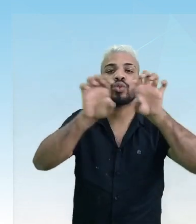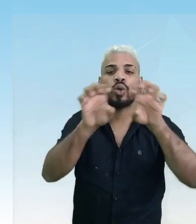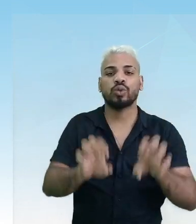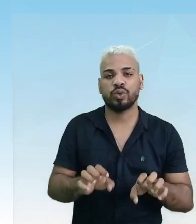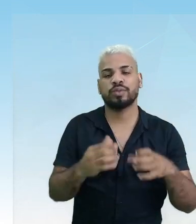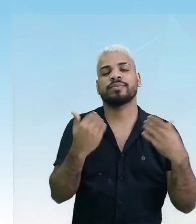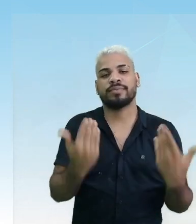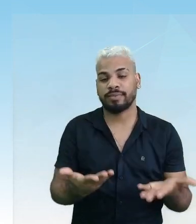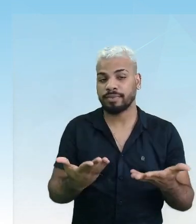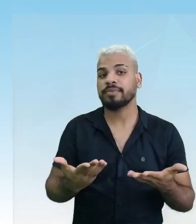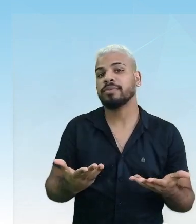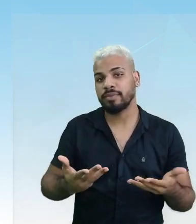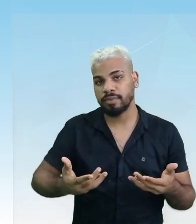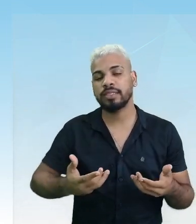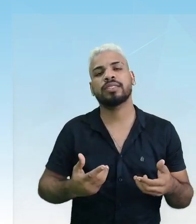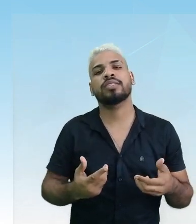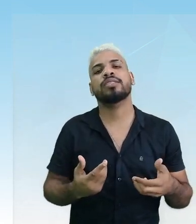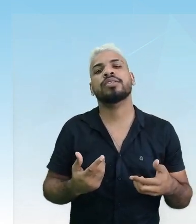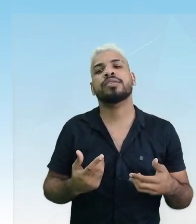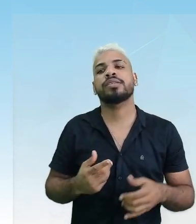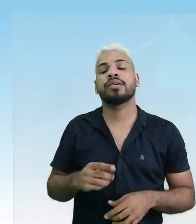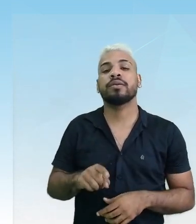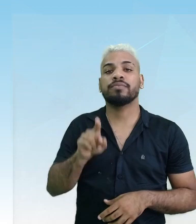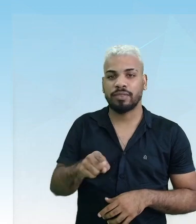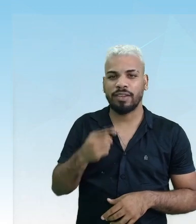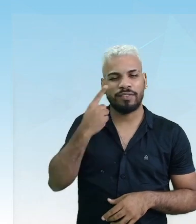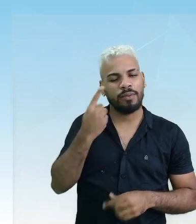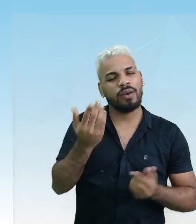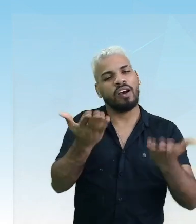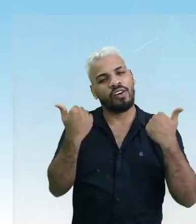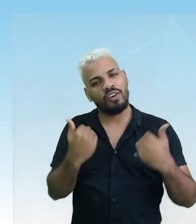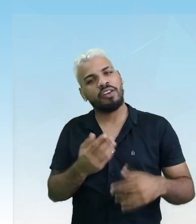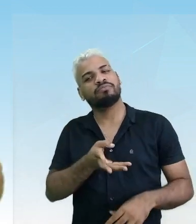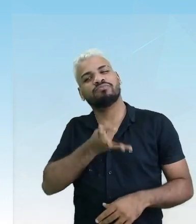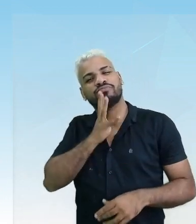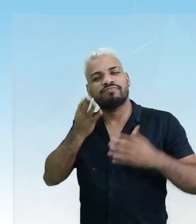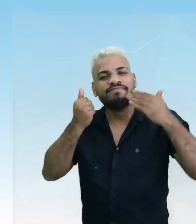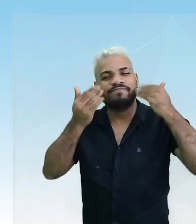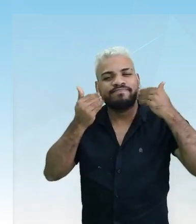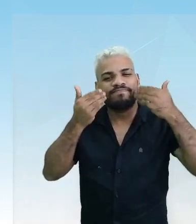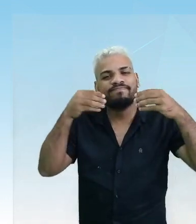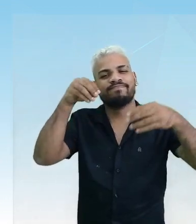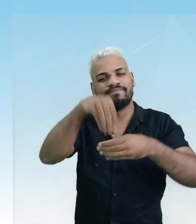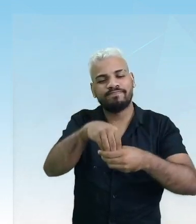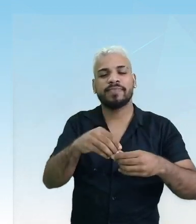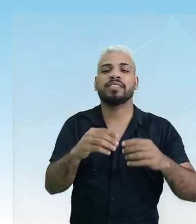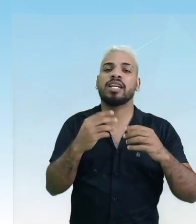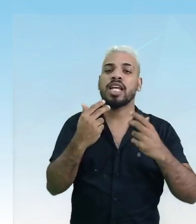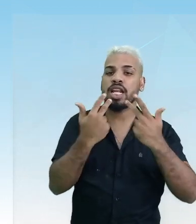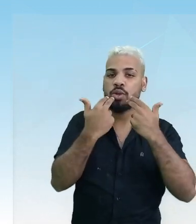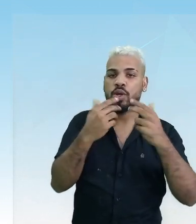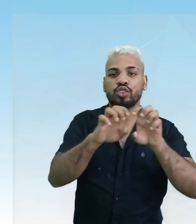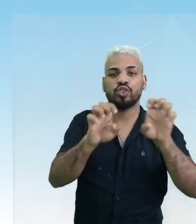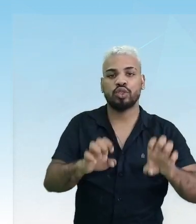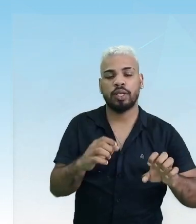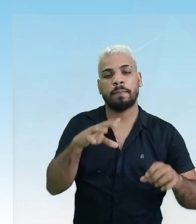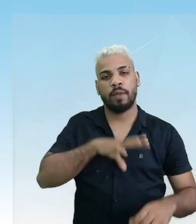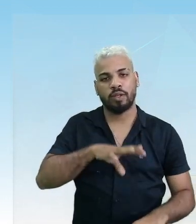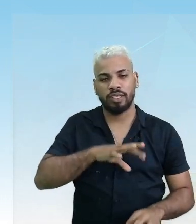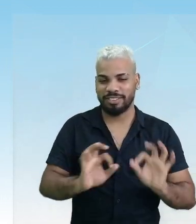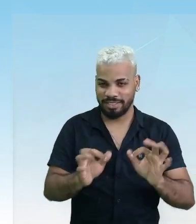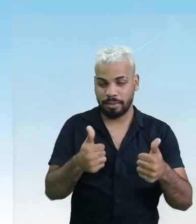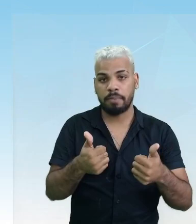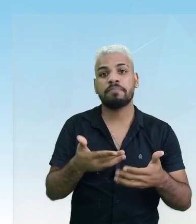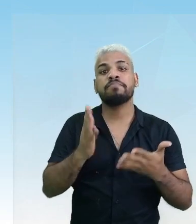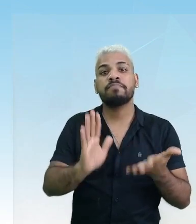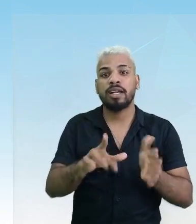estrutura. Preparem-se para esse passeio dentro das estruturas da língua portuguesa.